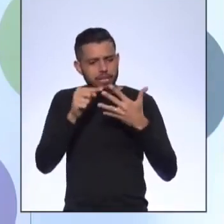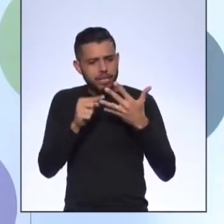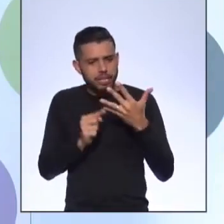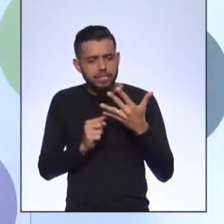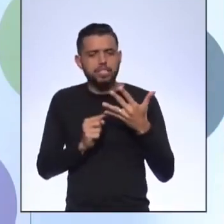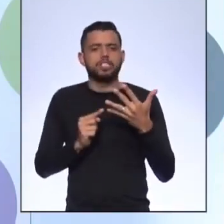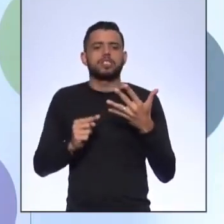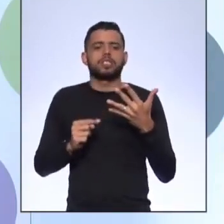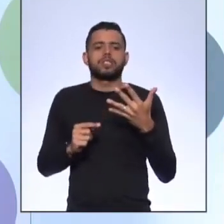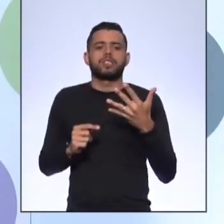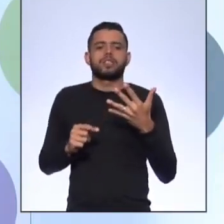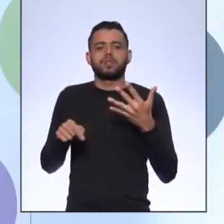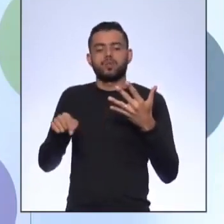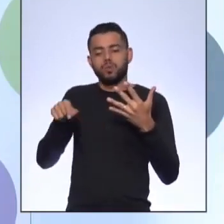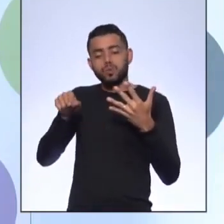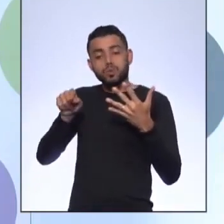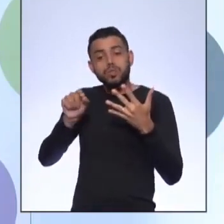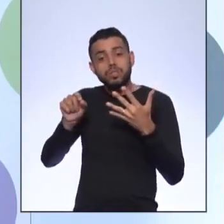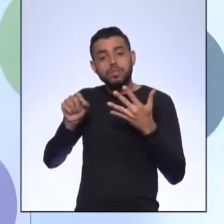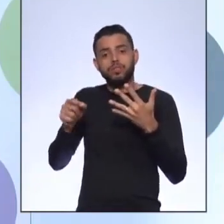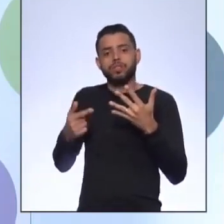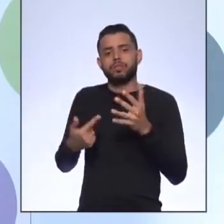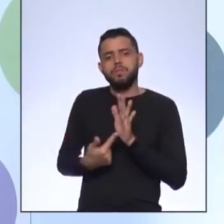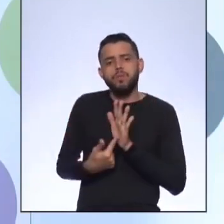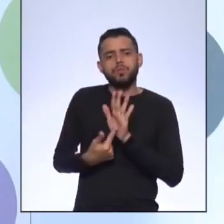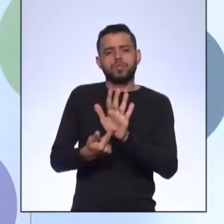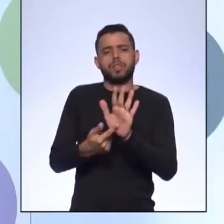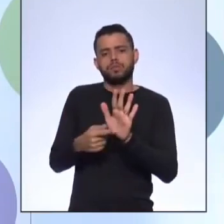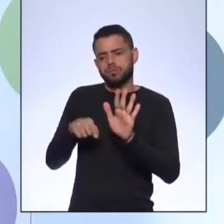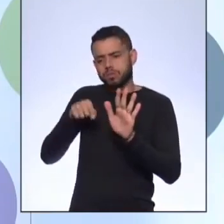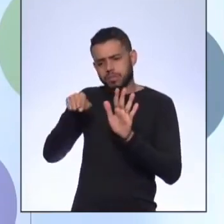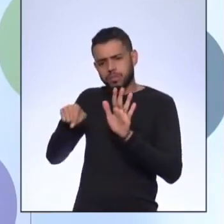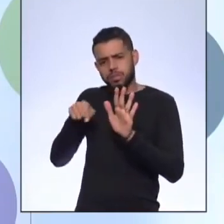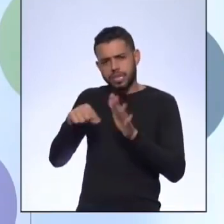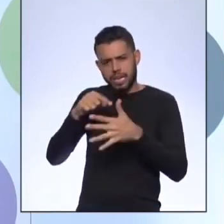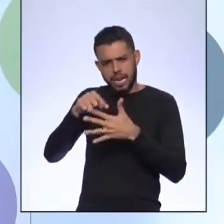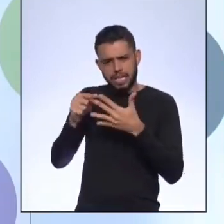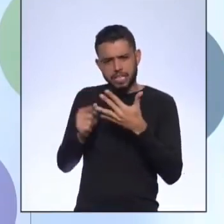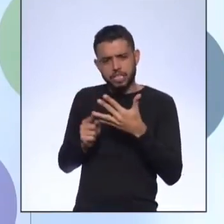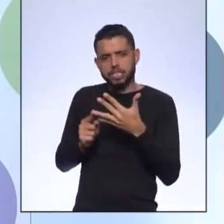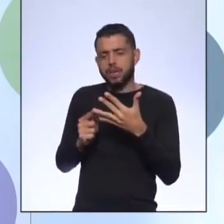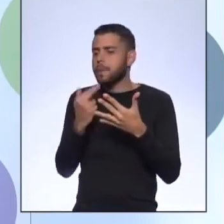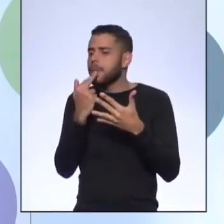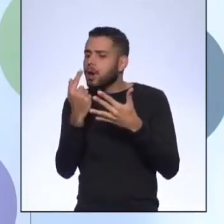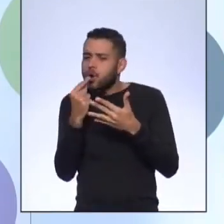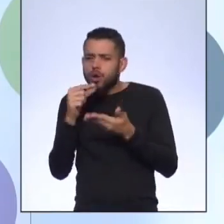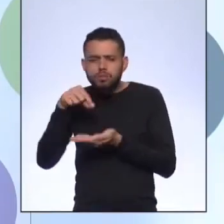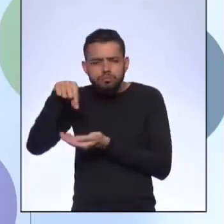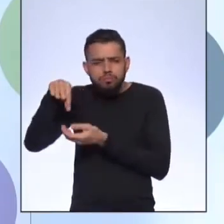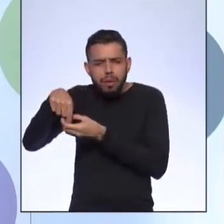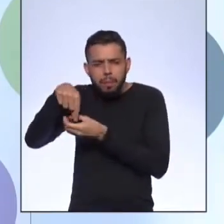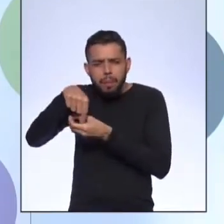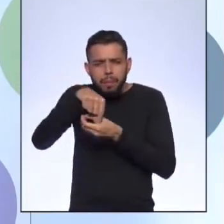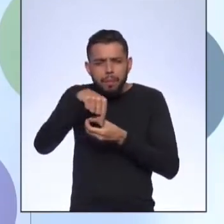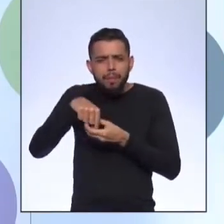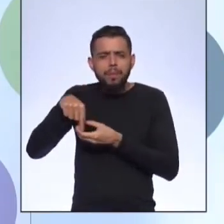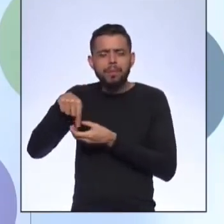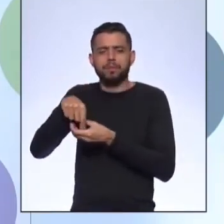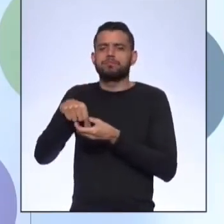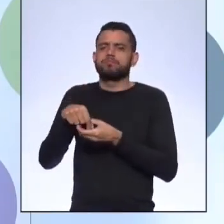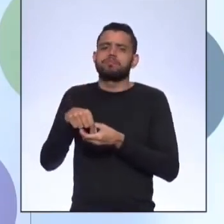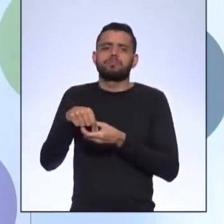ali o caráter que foi passado, esse caráter para a cor da semente, ele é